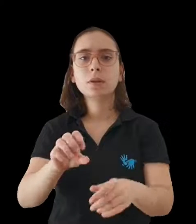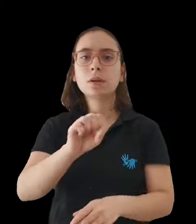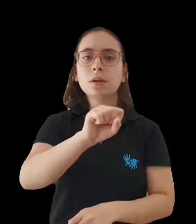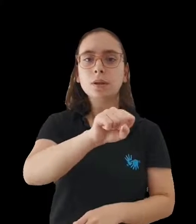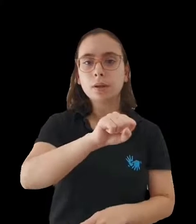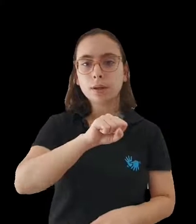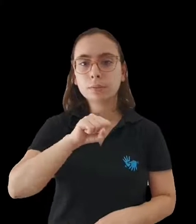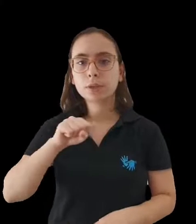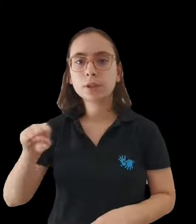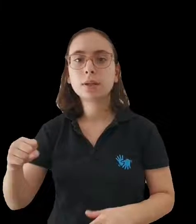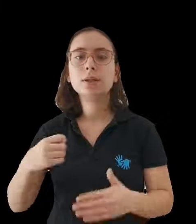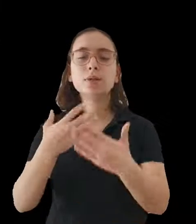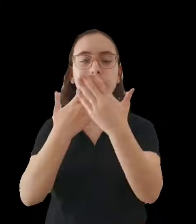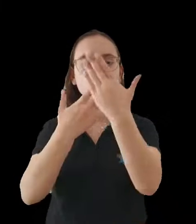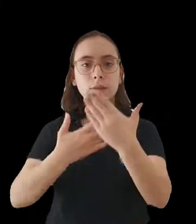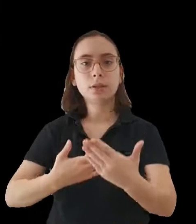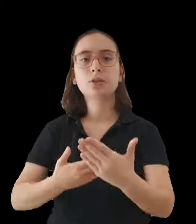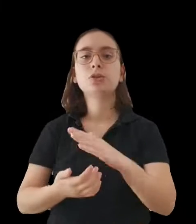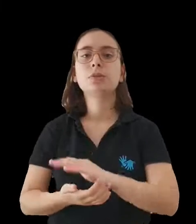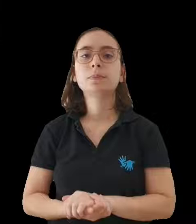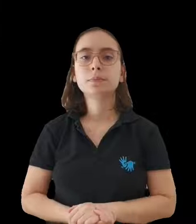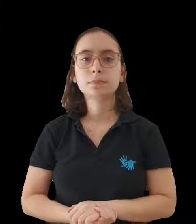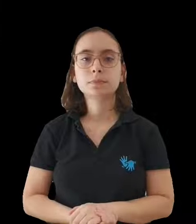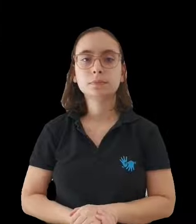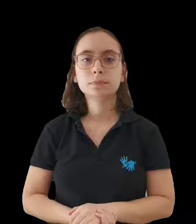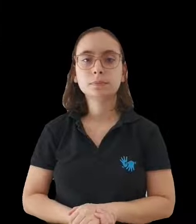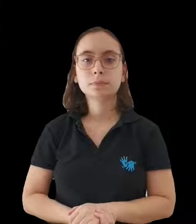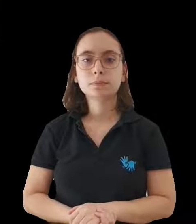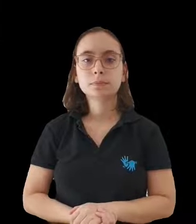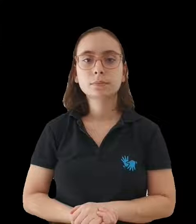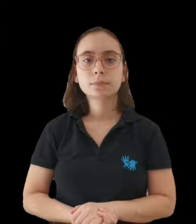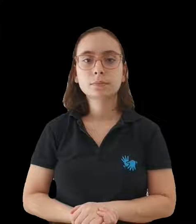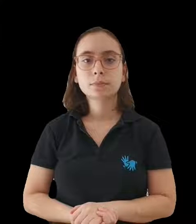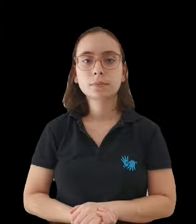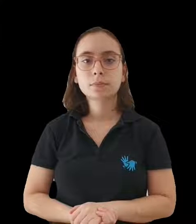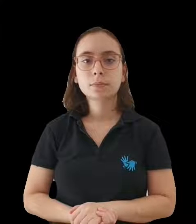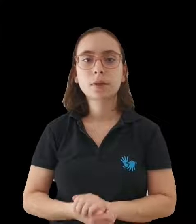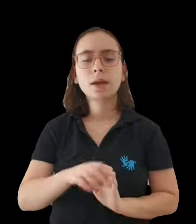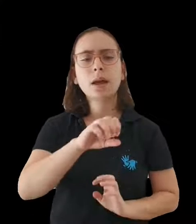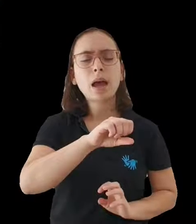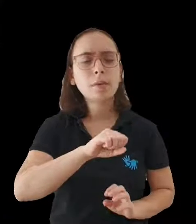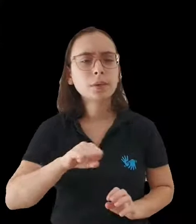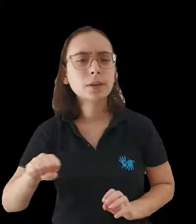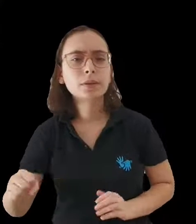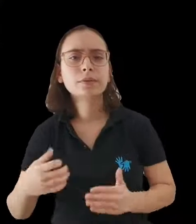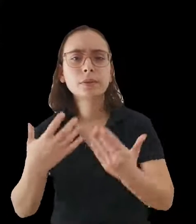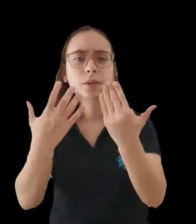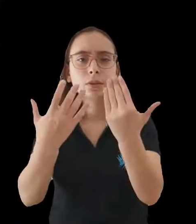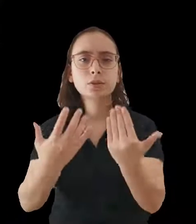frente. Isso. Abre lá na frente, tá?